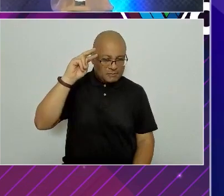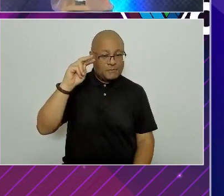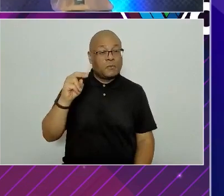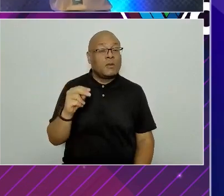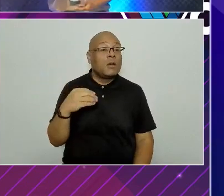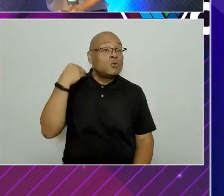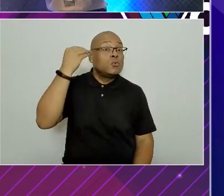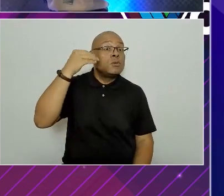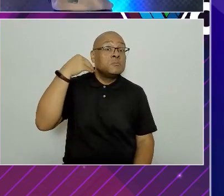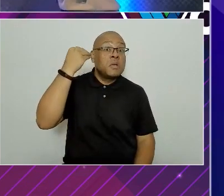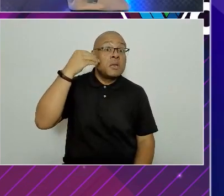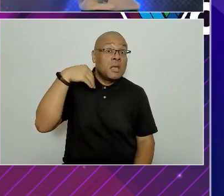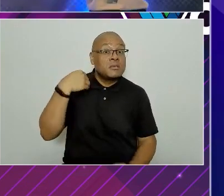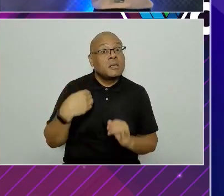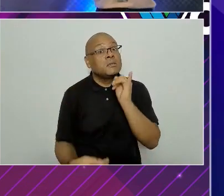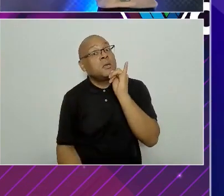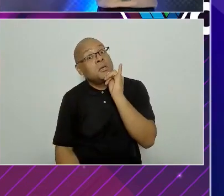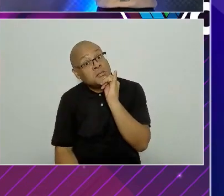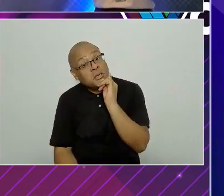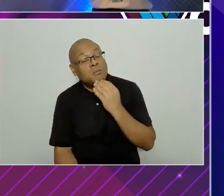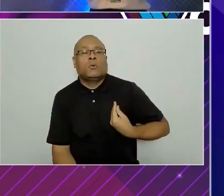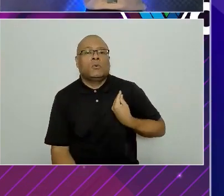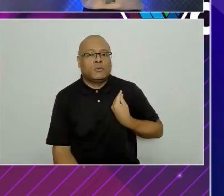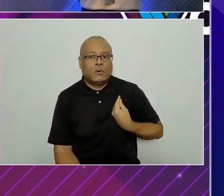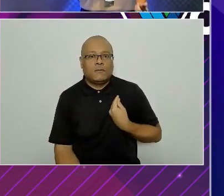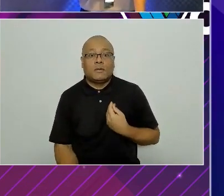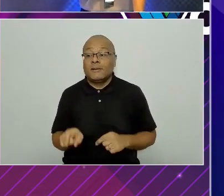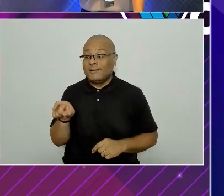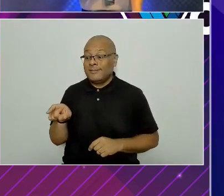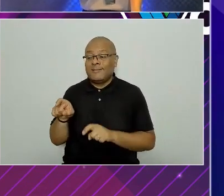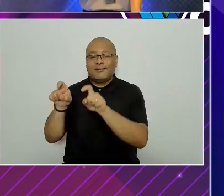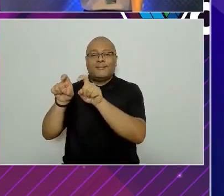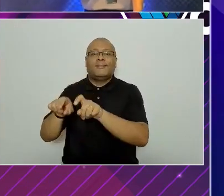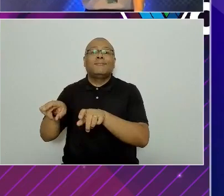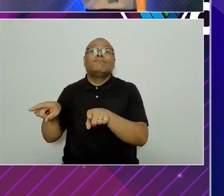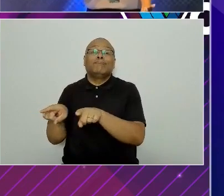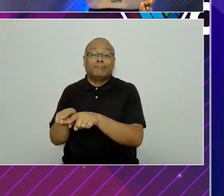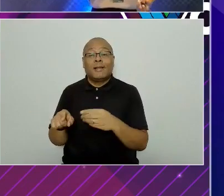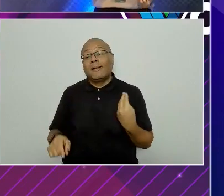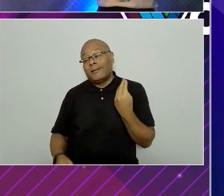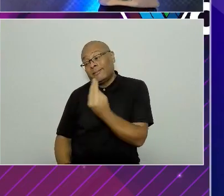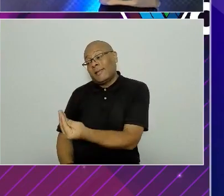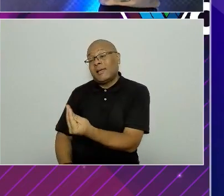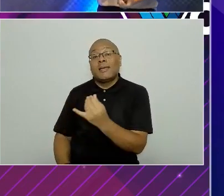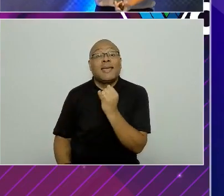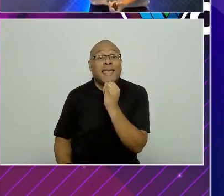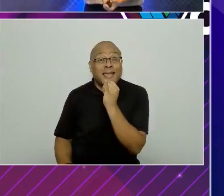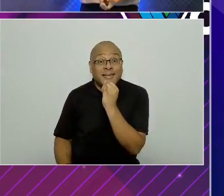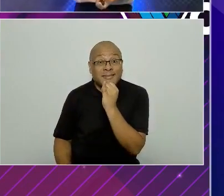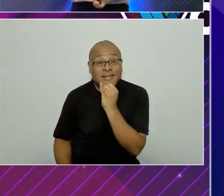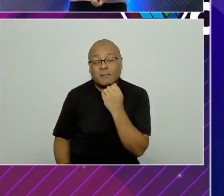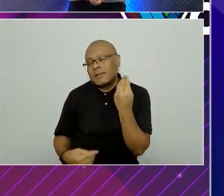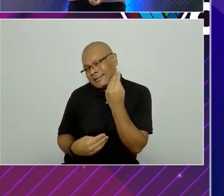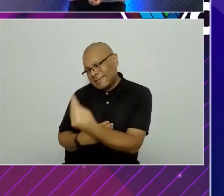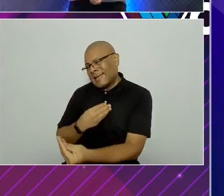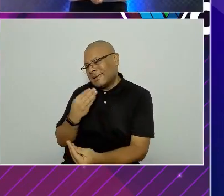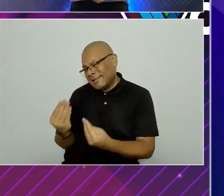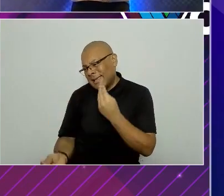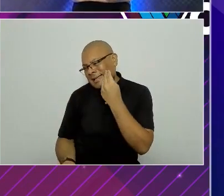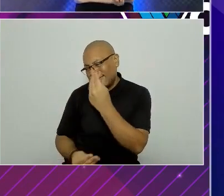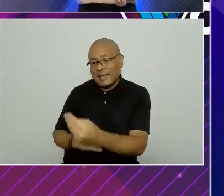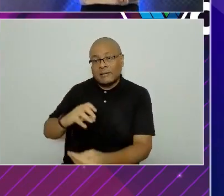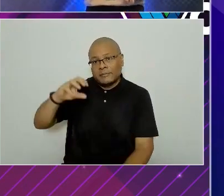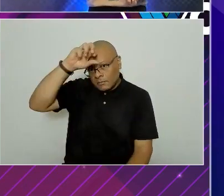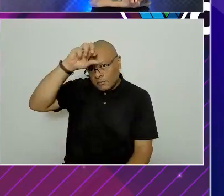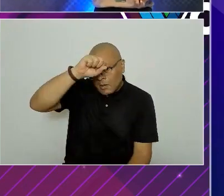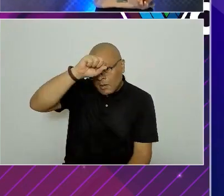background de exemplos. E a rede neural, ela precisa que seja dado exemplos para ela, né? Então, quanto mais exemplos você dá